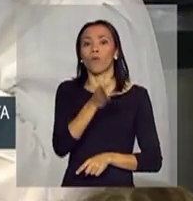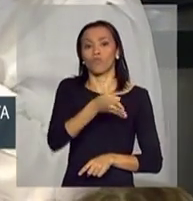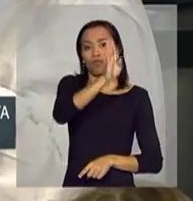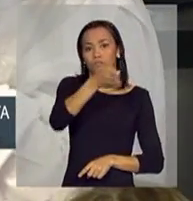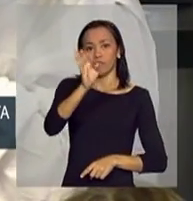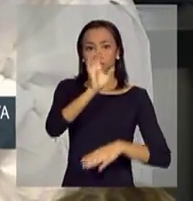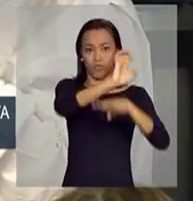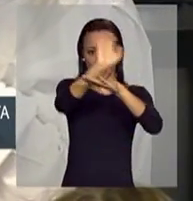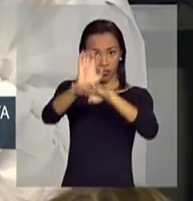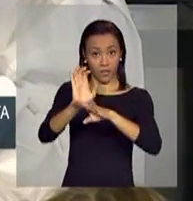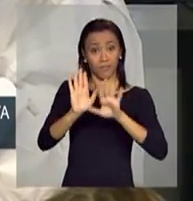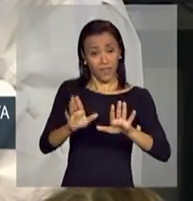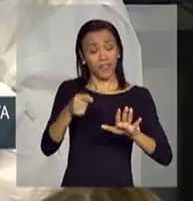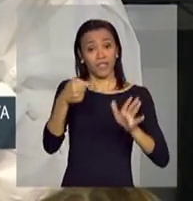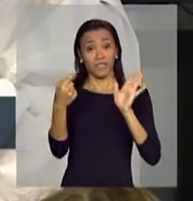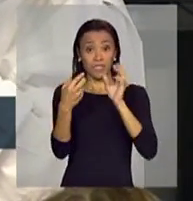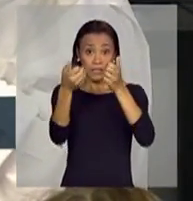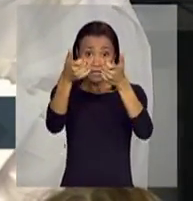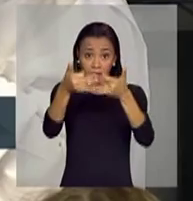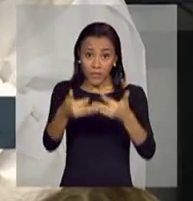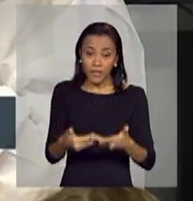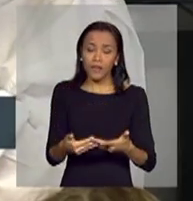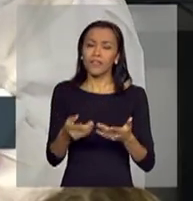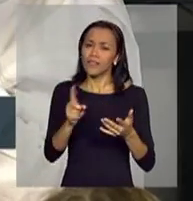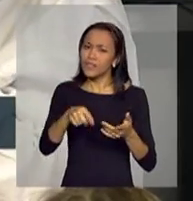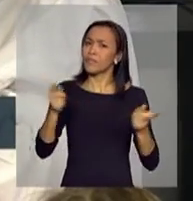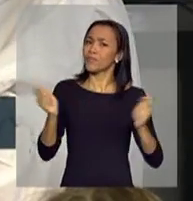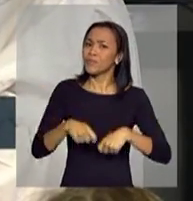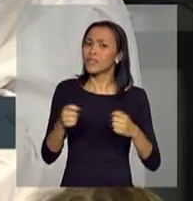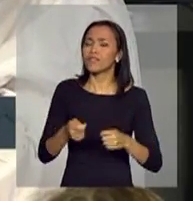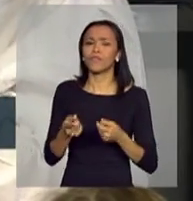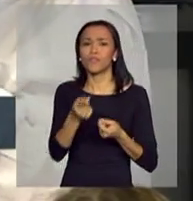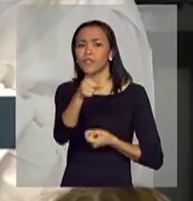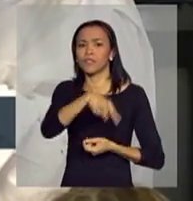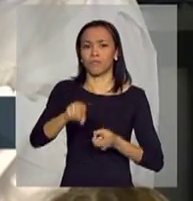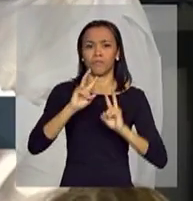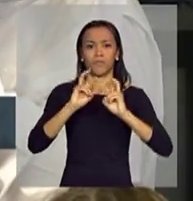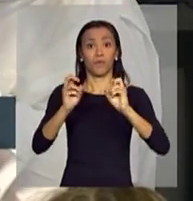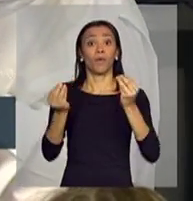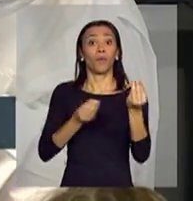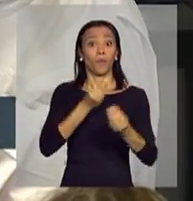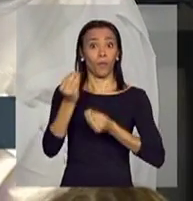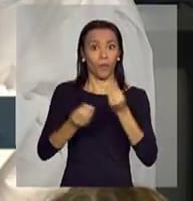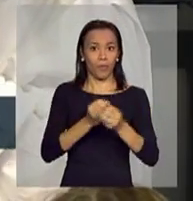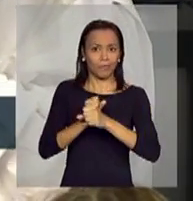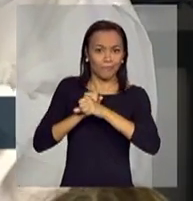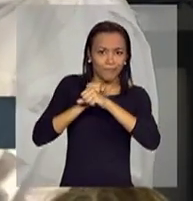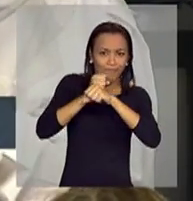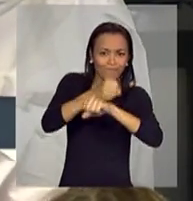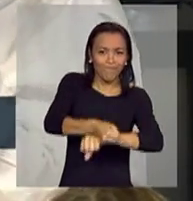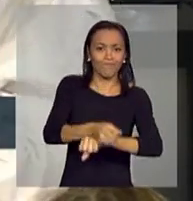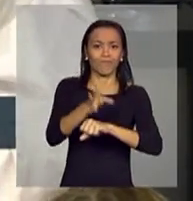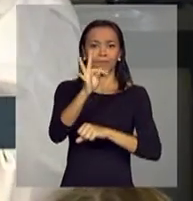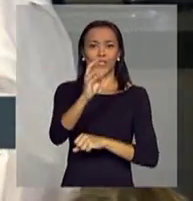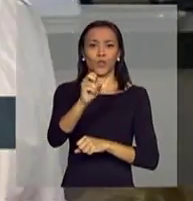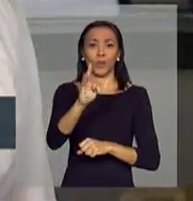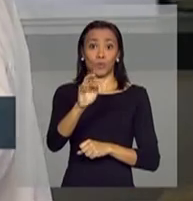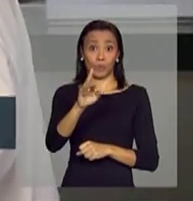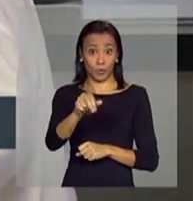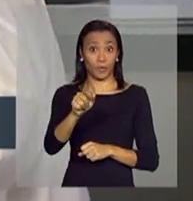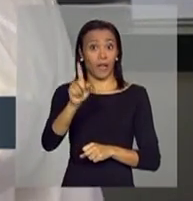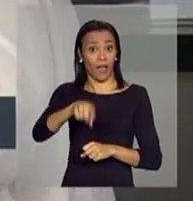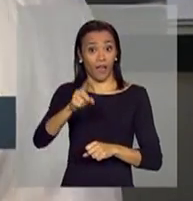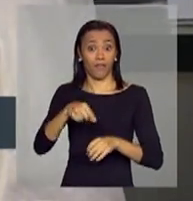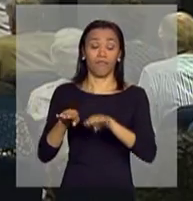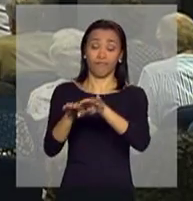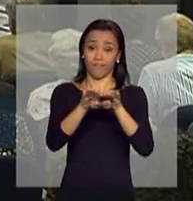Mas eu acho que isso é suficiente para mostrar como que a tortura se transforma em padrão de repressão antes do início da luta